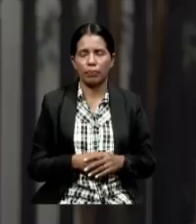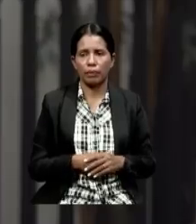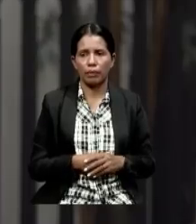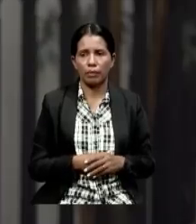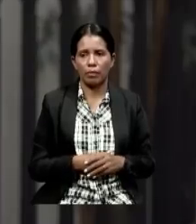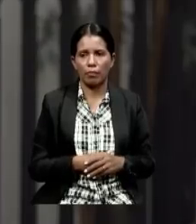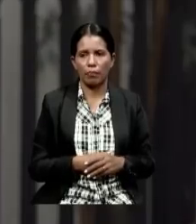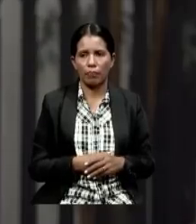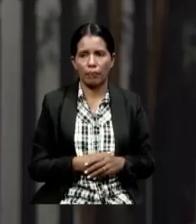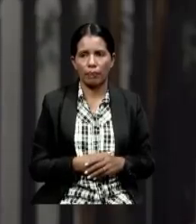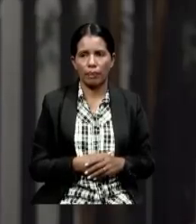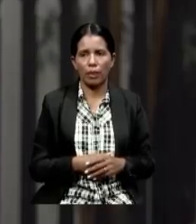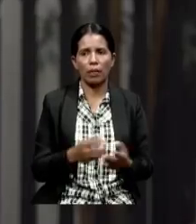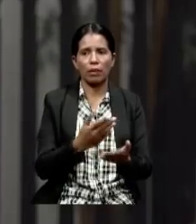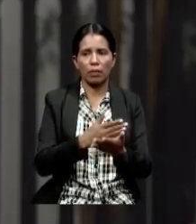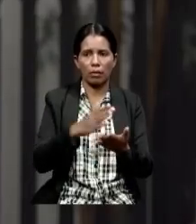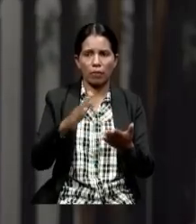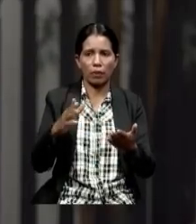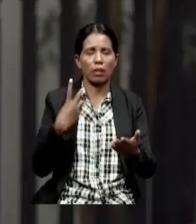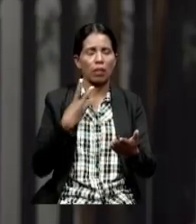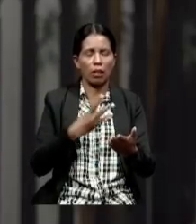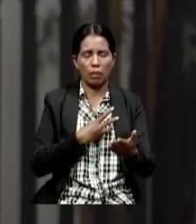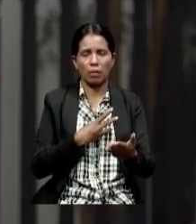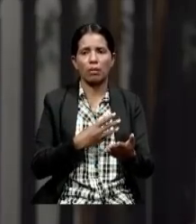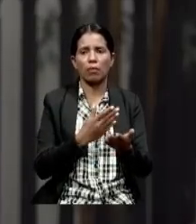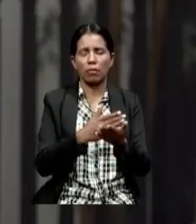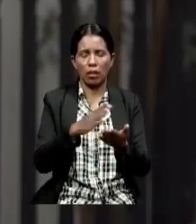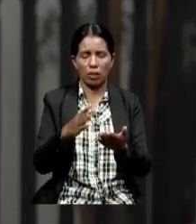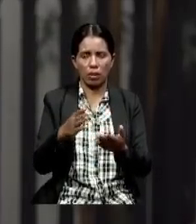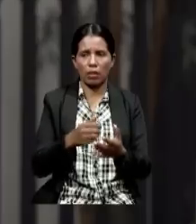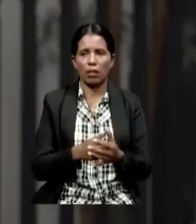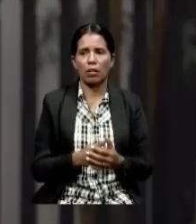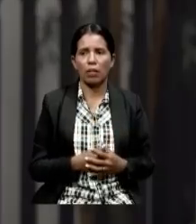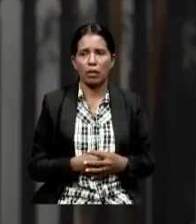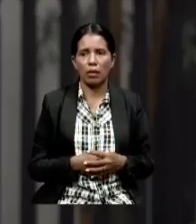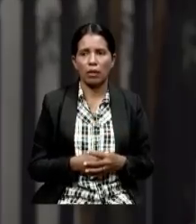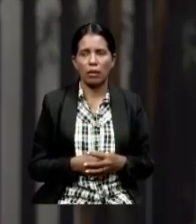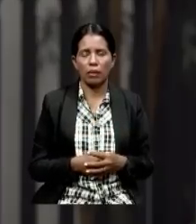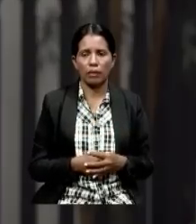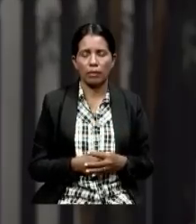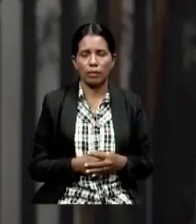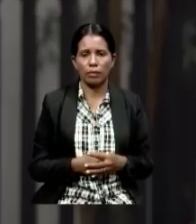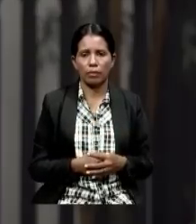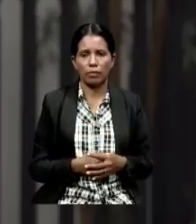A sua partida aconteceu tão de repente que nos deixou lá para todos.